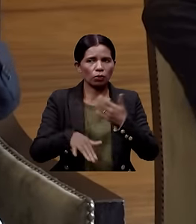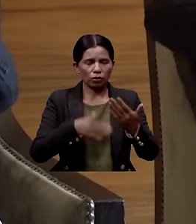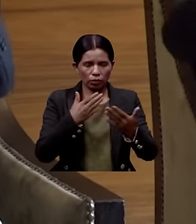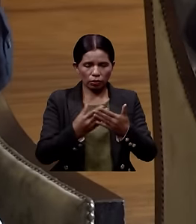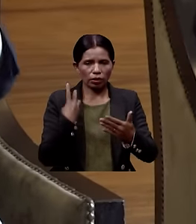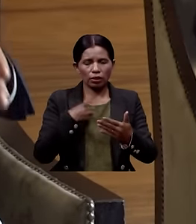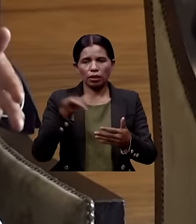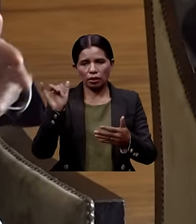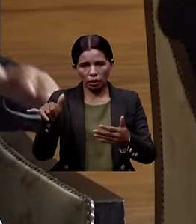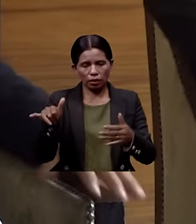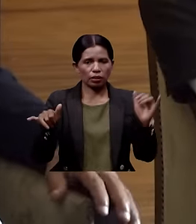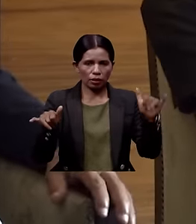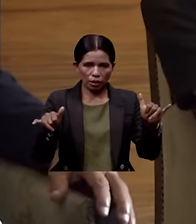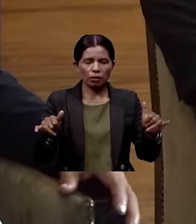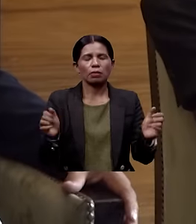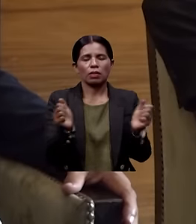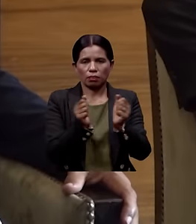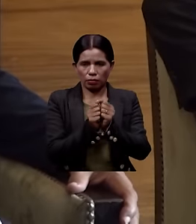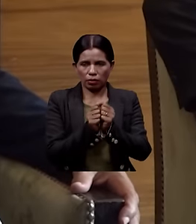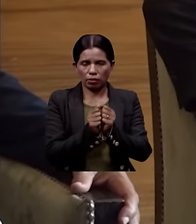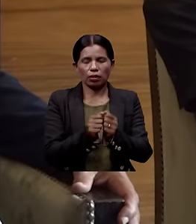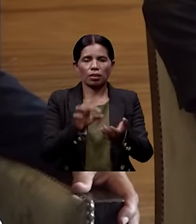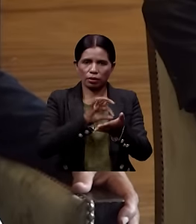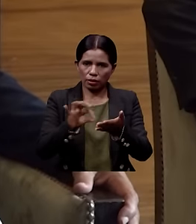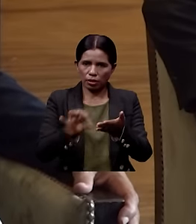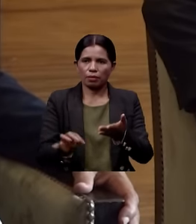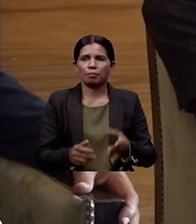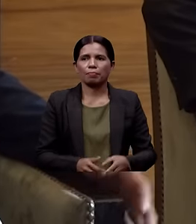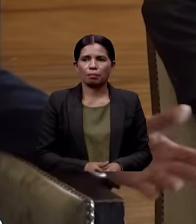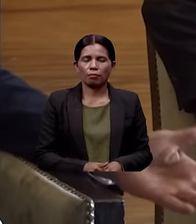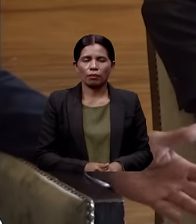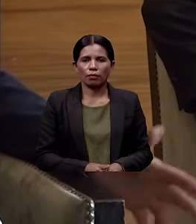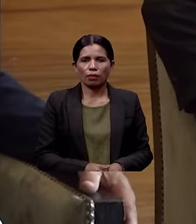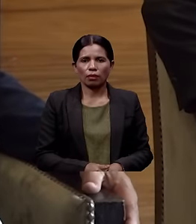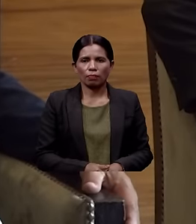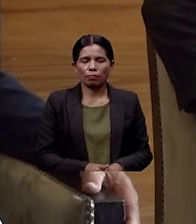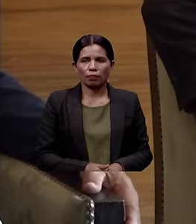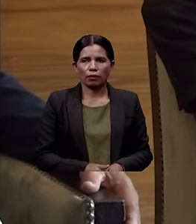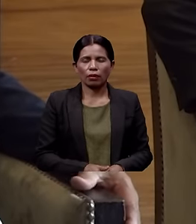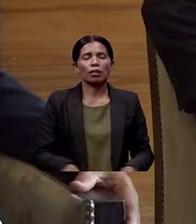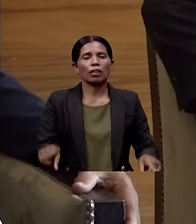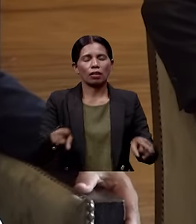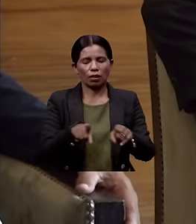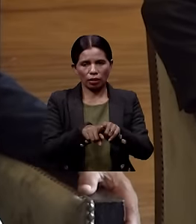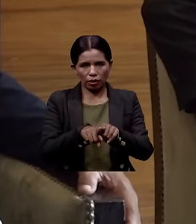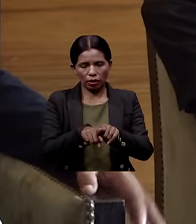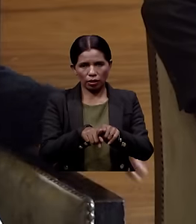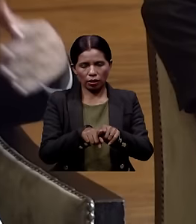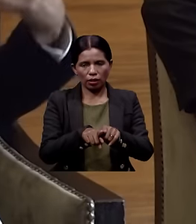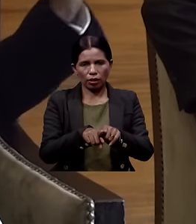concorra malona ma kita foi deve buat ne manessa assunto ne